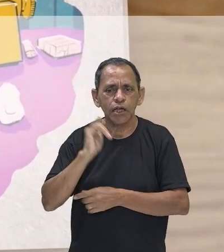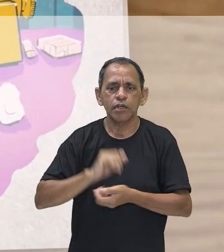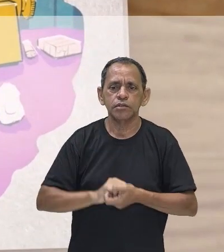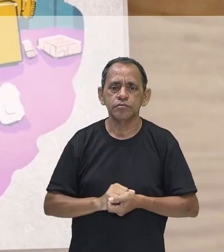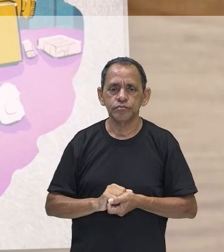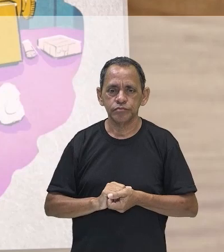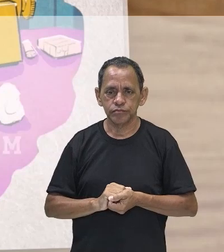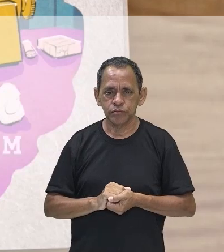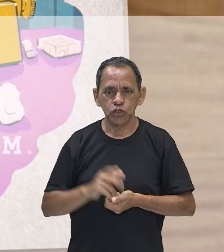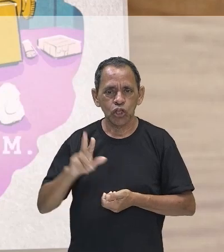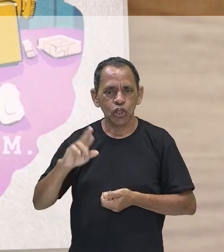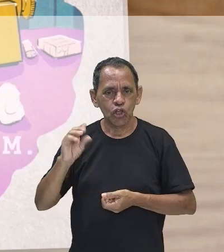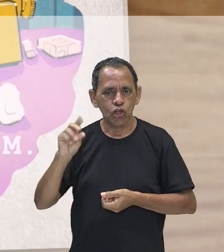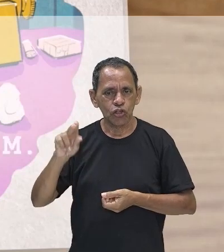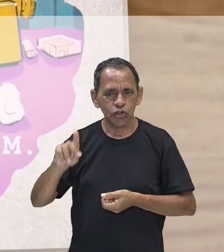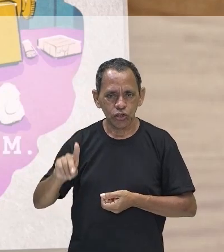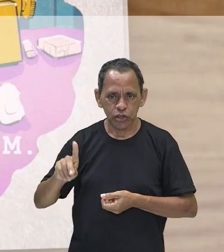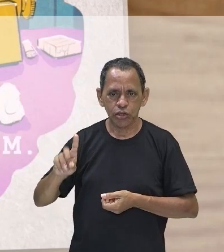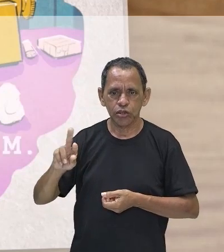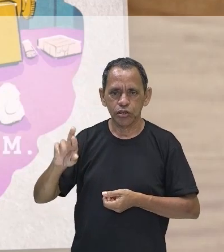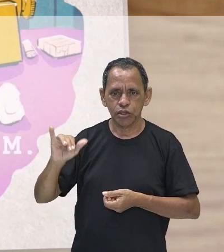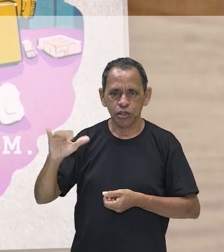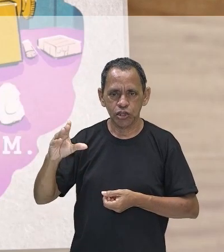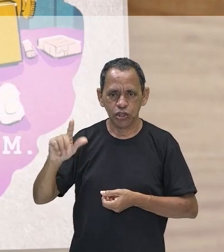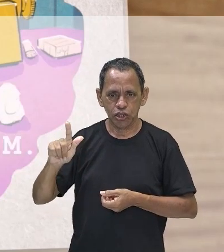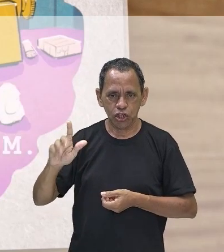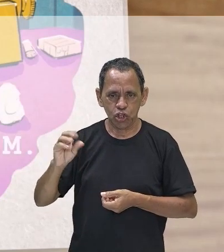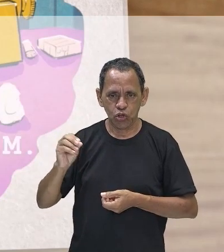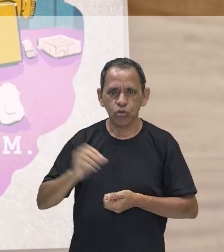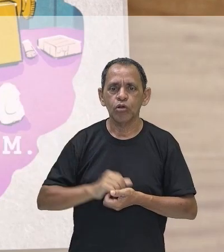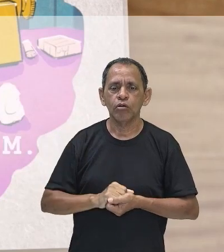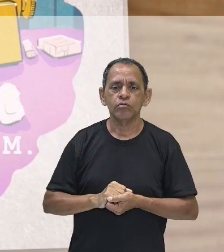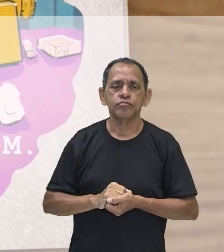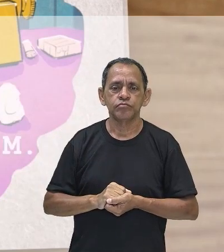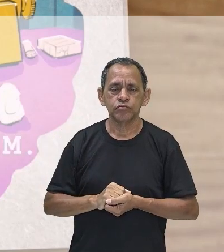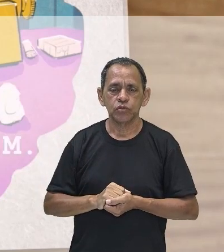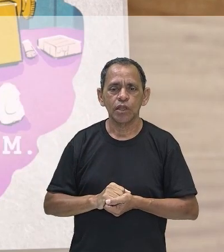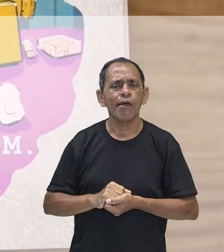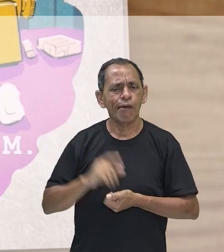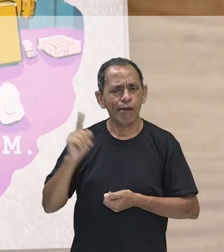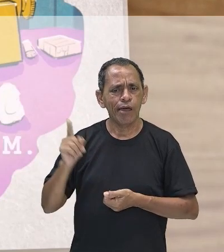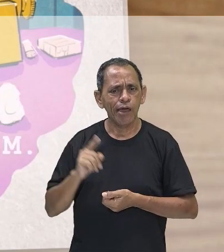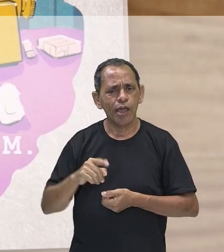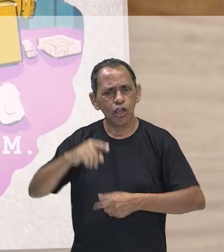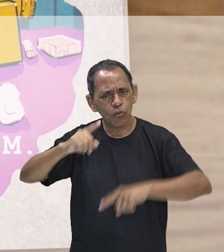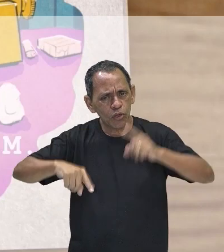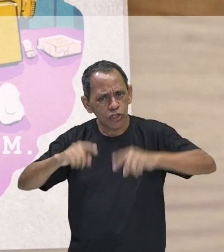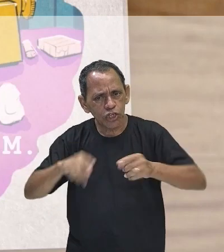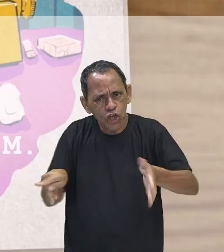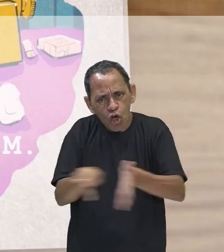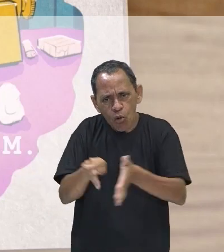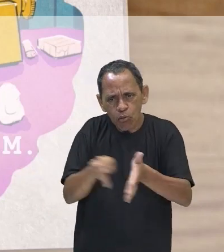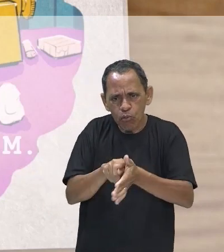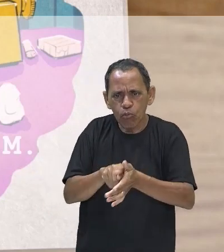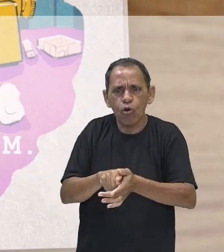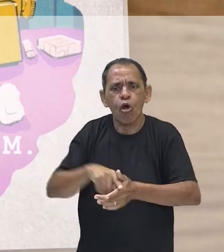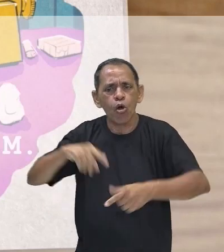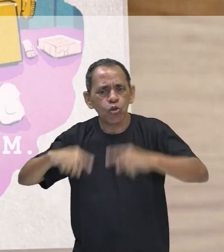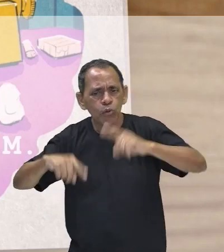narrador-personagem, um escritor à espera da morte. Ele é uma das peças-chave do livro. Ao longo da obra, ele